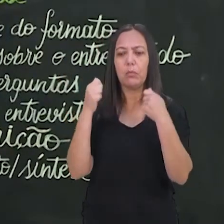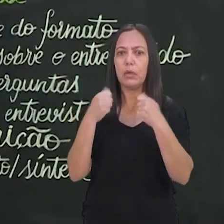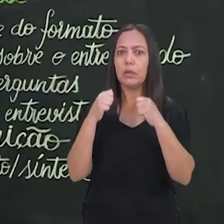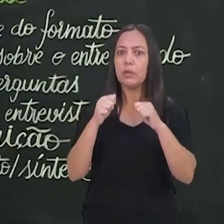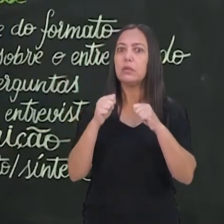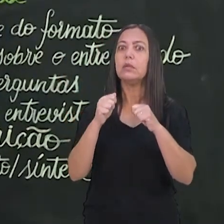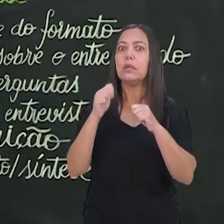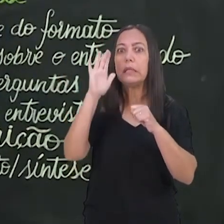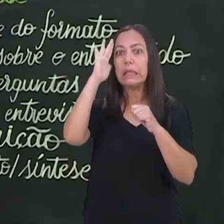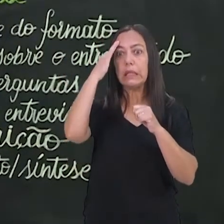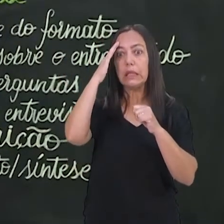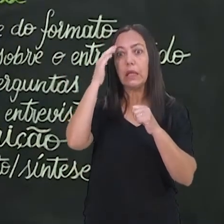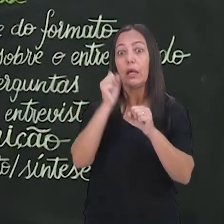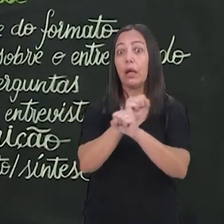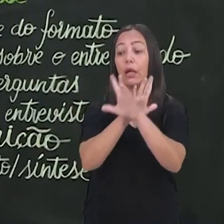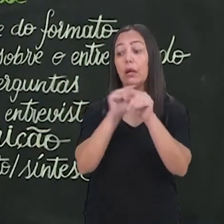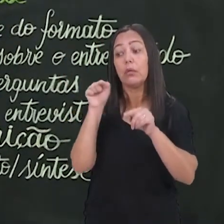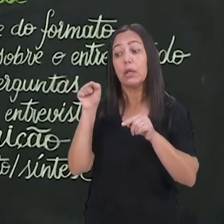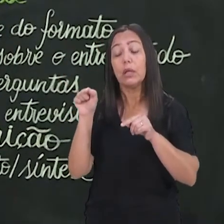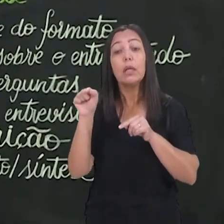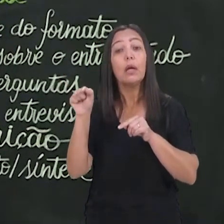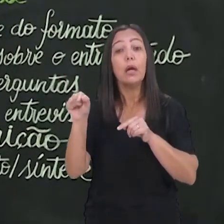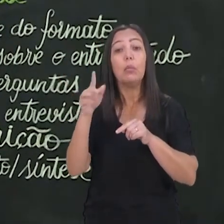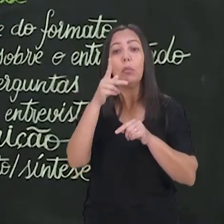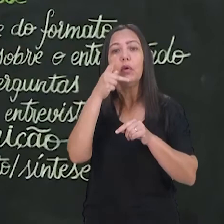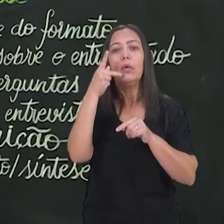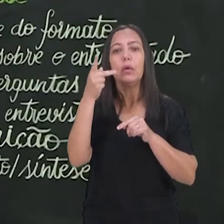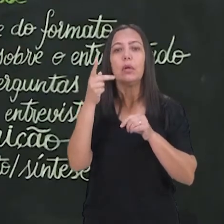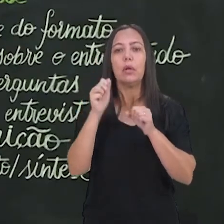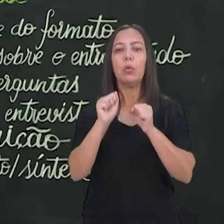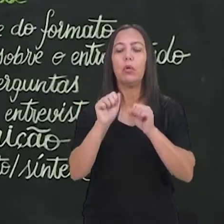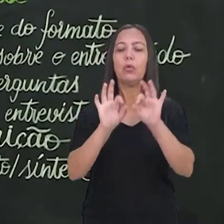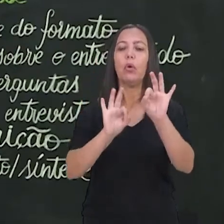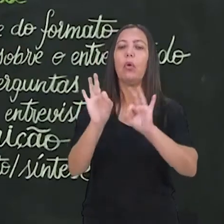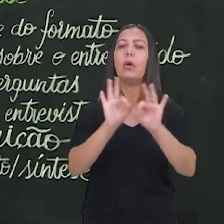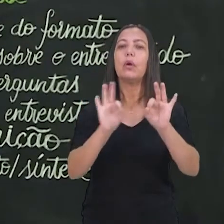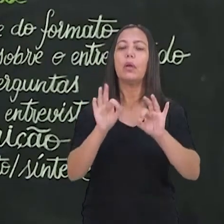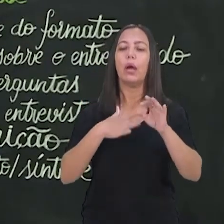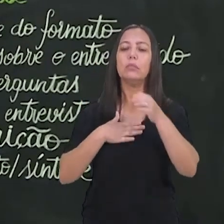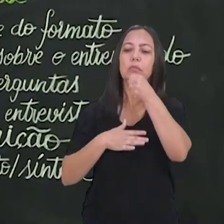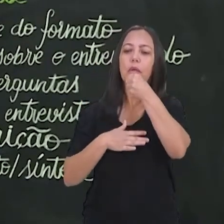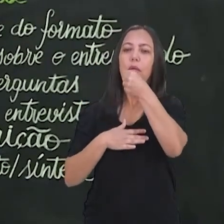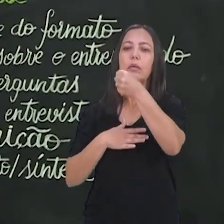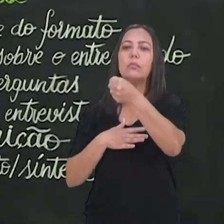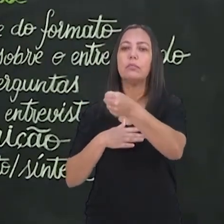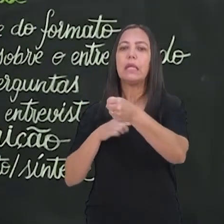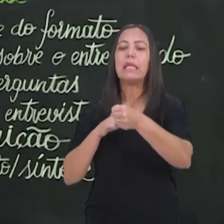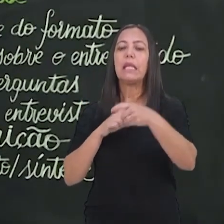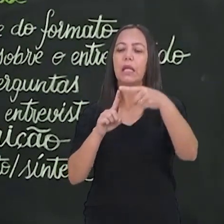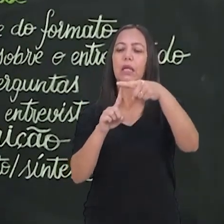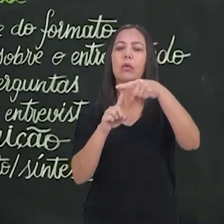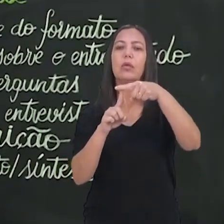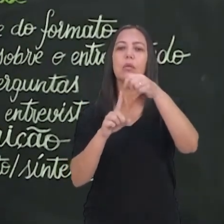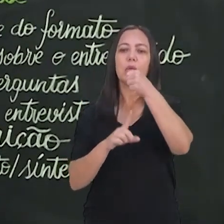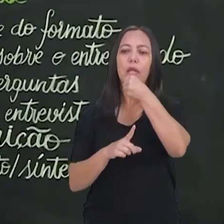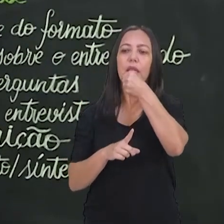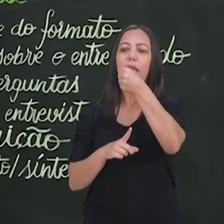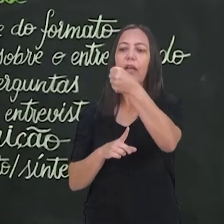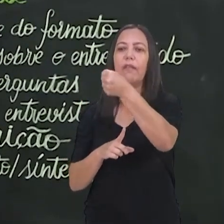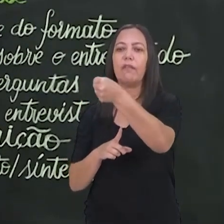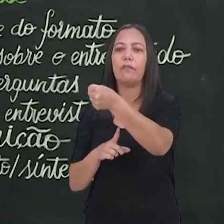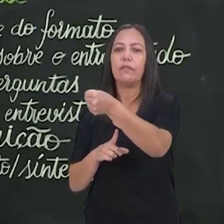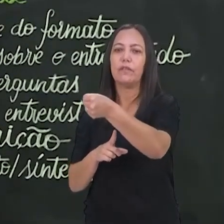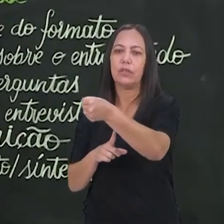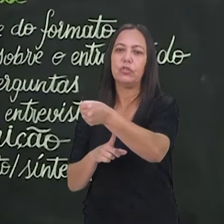fique atento ao que o outro fala para que você possa também reestruturar a sua entrevista. Por isso que existe um tipo de entrevista intermediária que é a